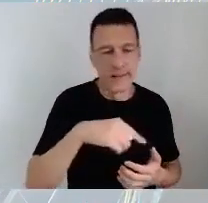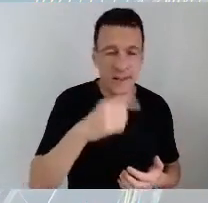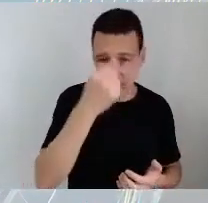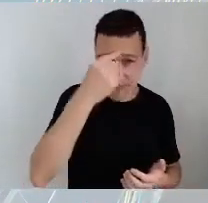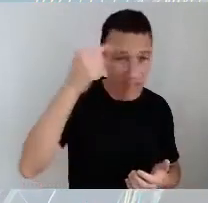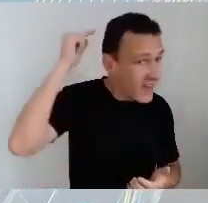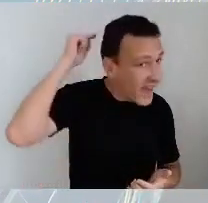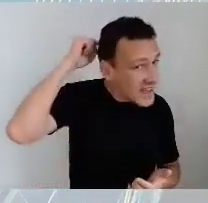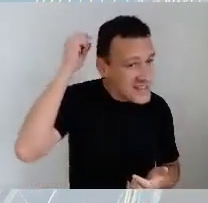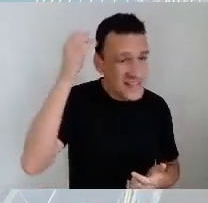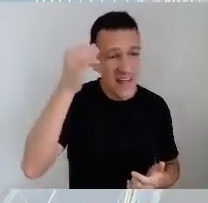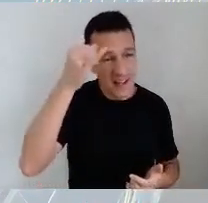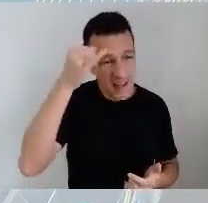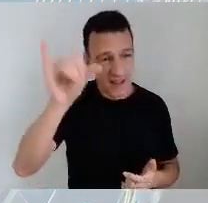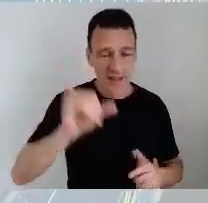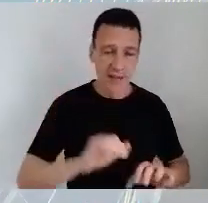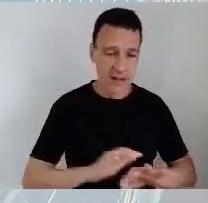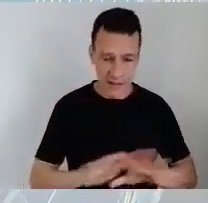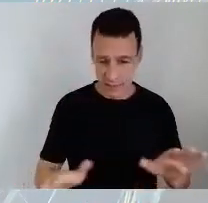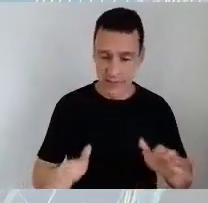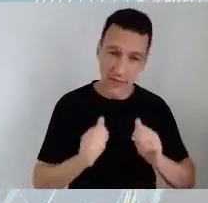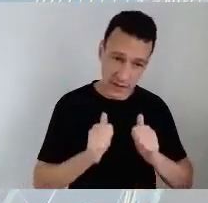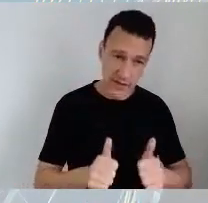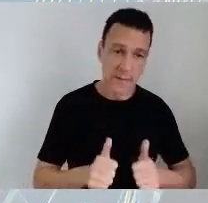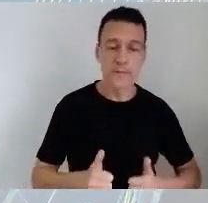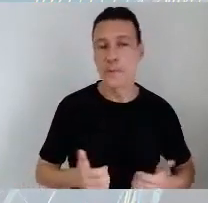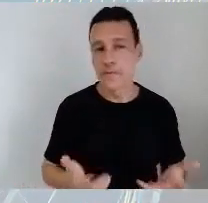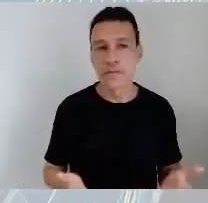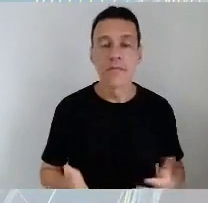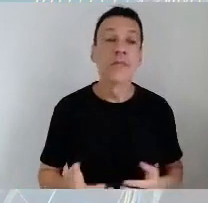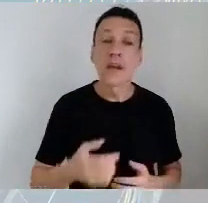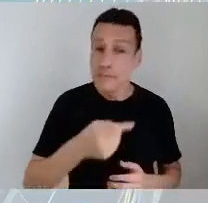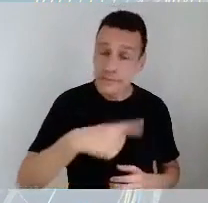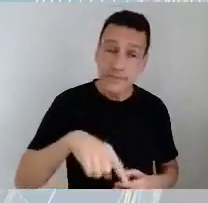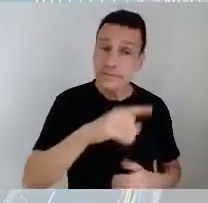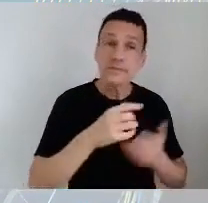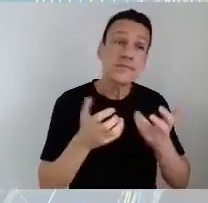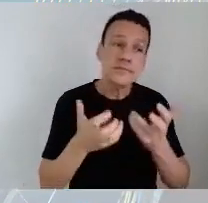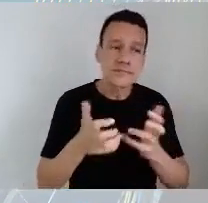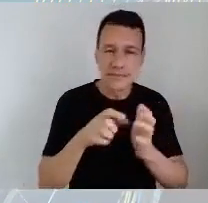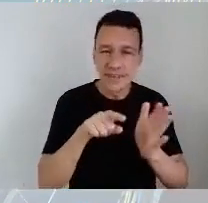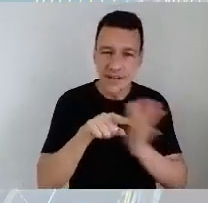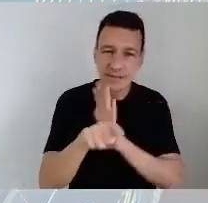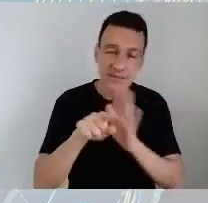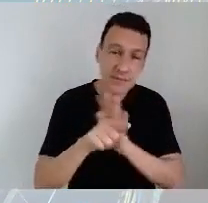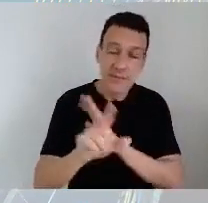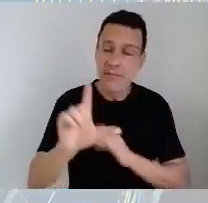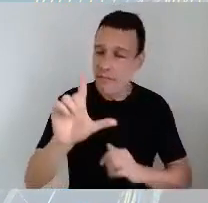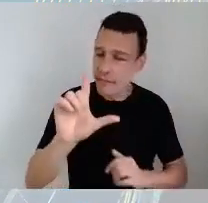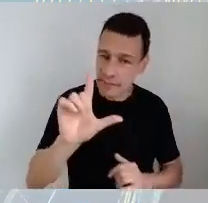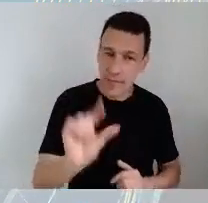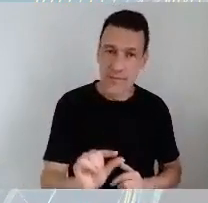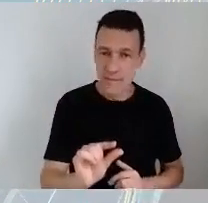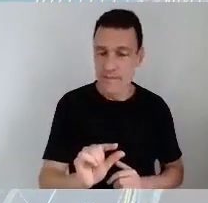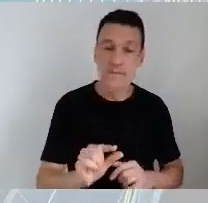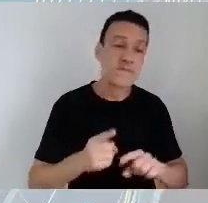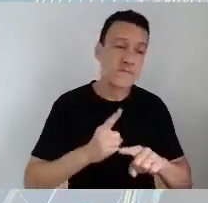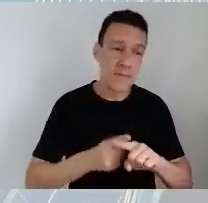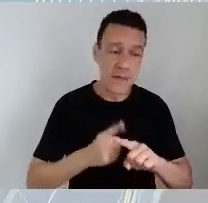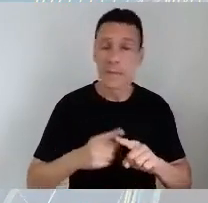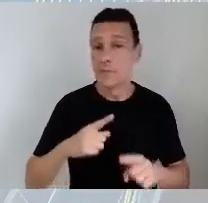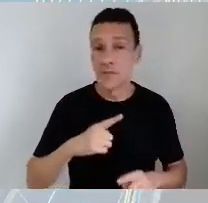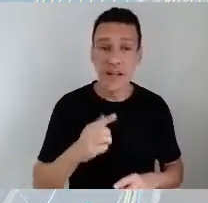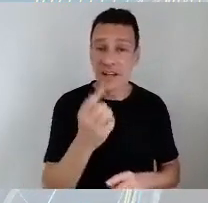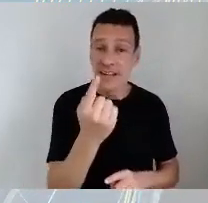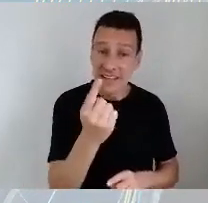com o objetivo de reduzir essas perguntas, porque o SUS ele tem 10 perguntas, o que acaba trazendo um pouco mais de dificuldade